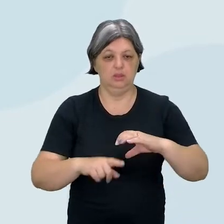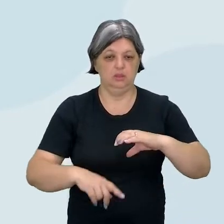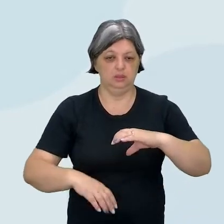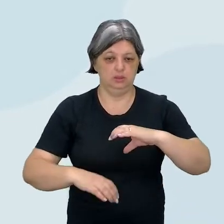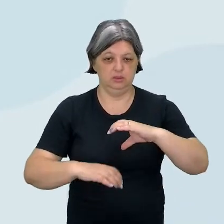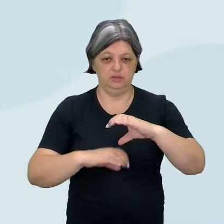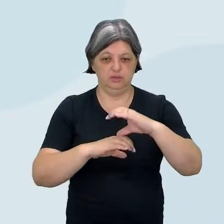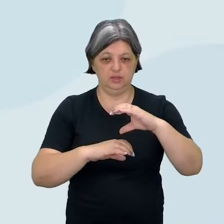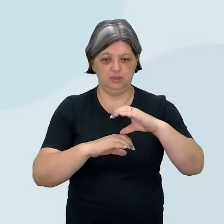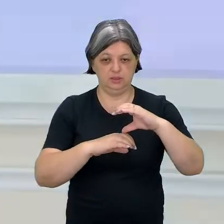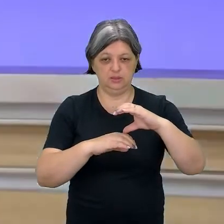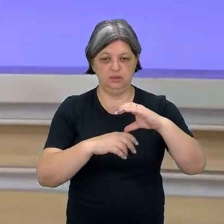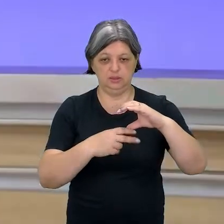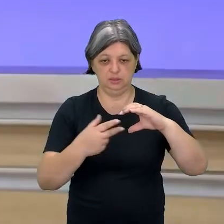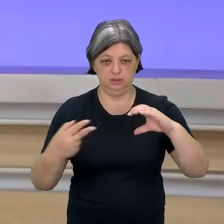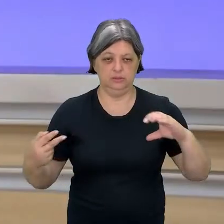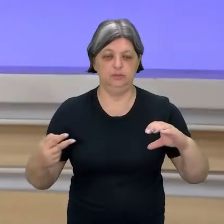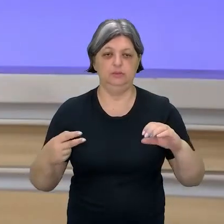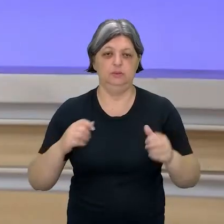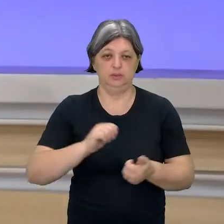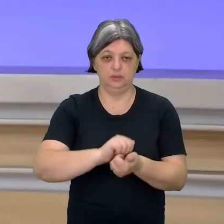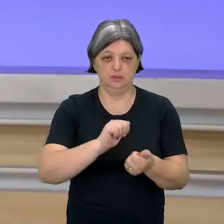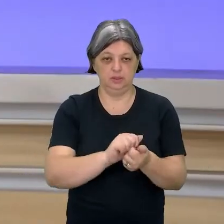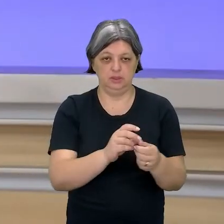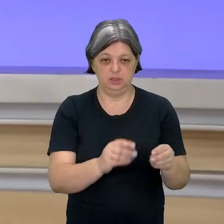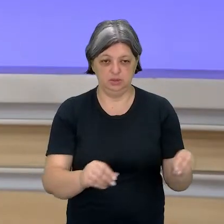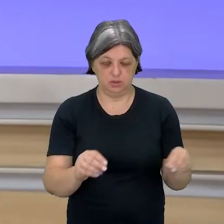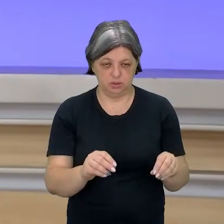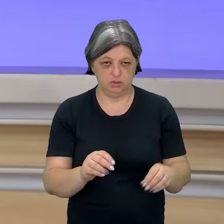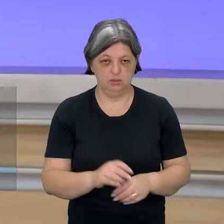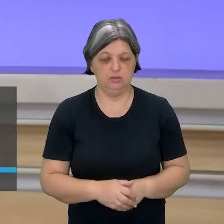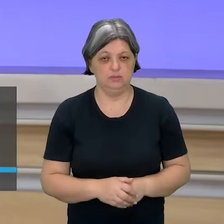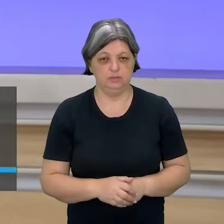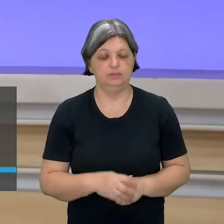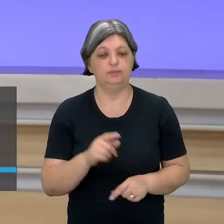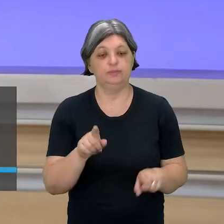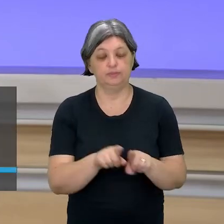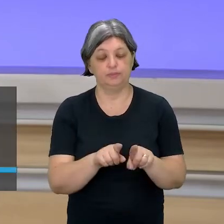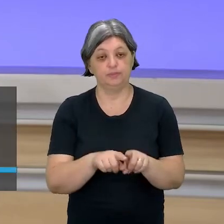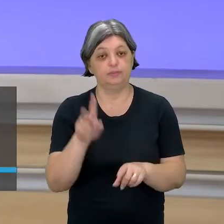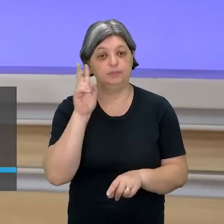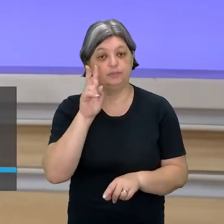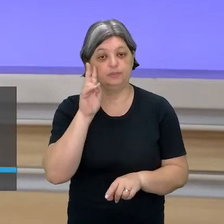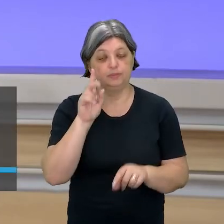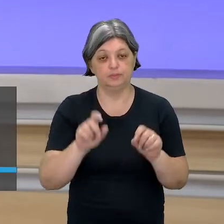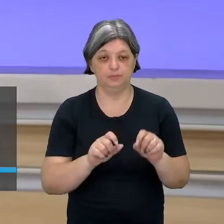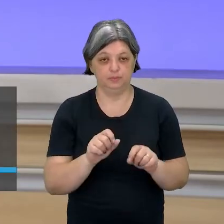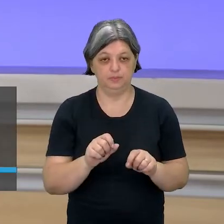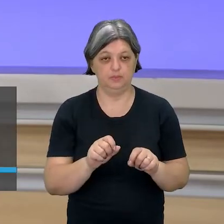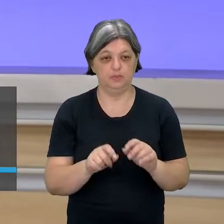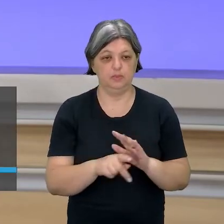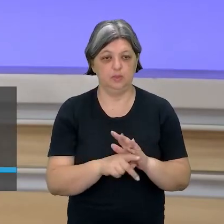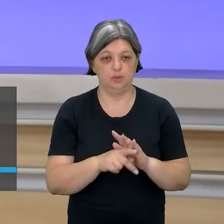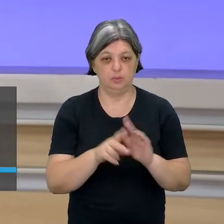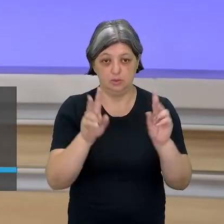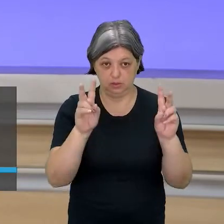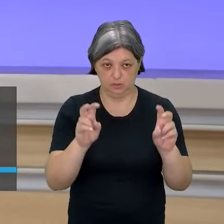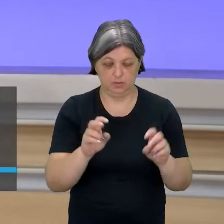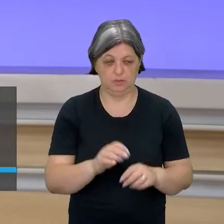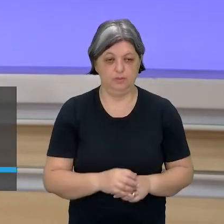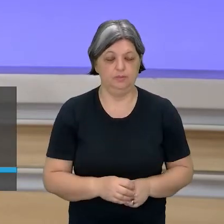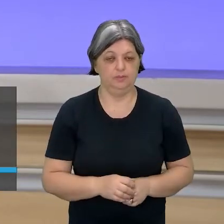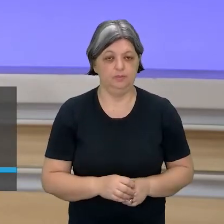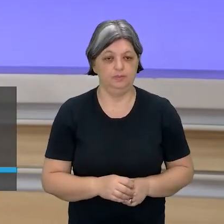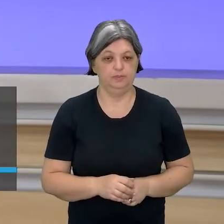do solo. Muito importante, né, a gente lembrar aí também a respeito do nosso componente.